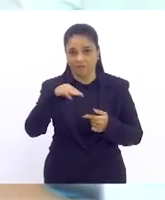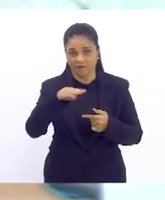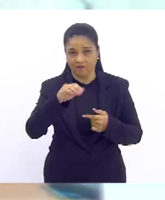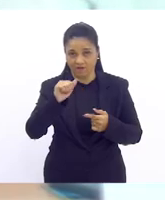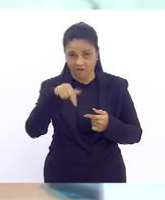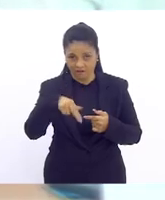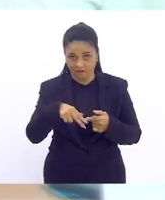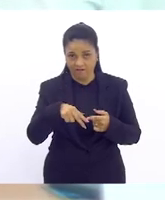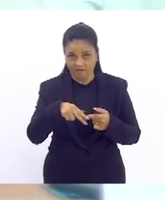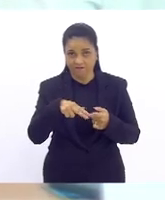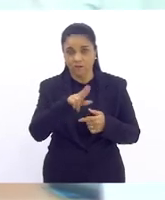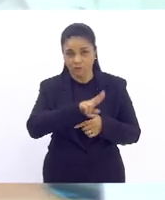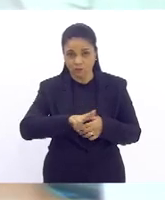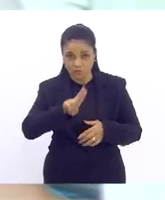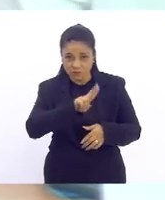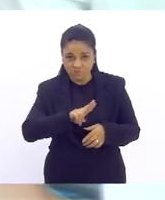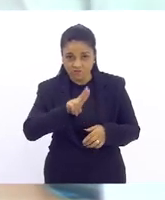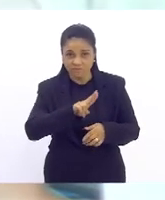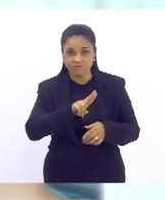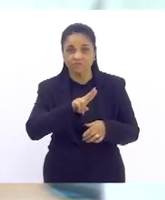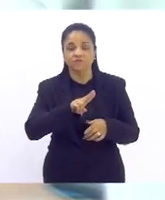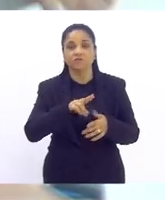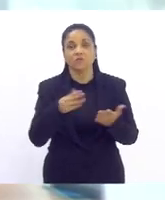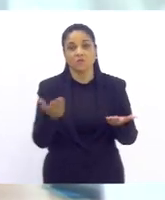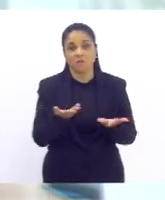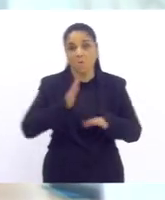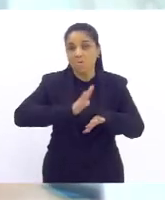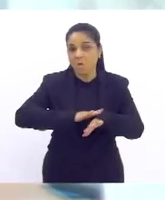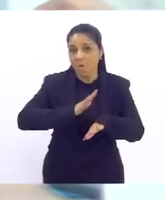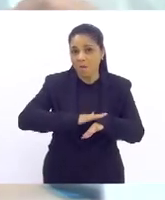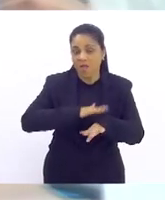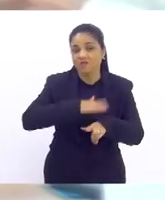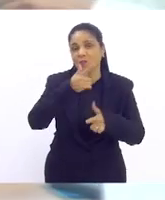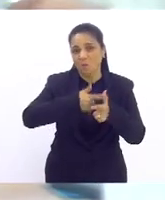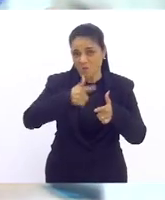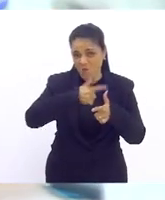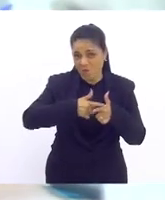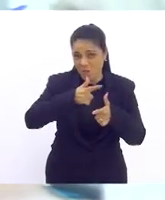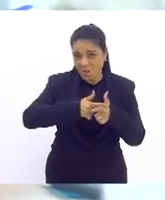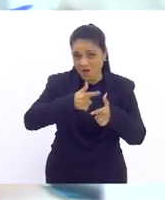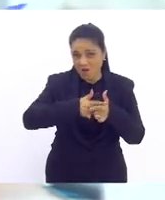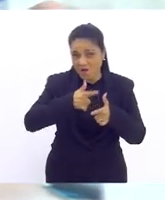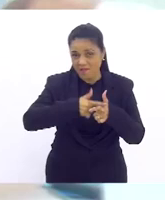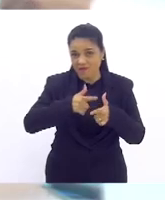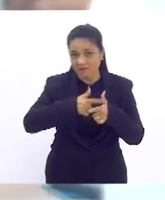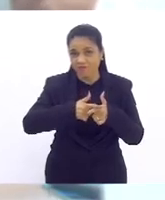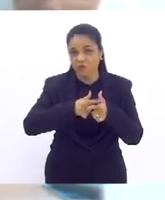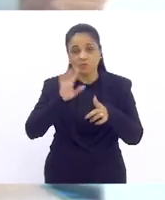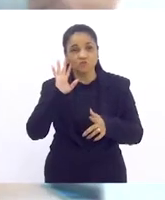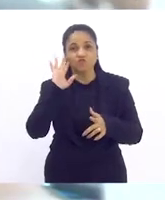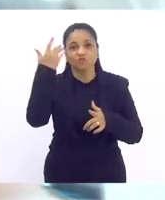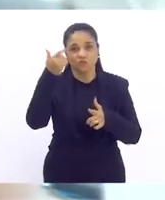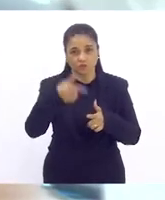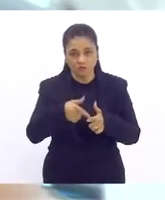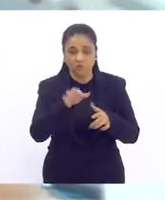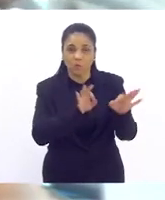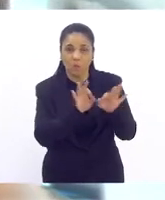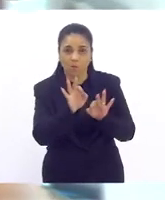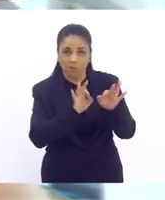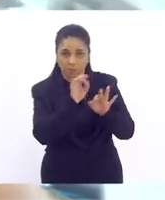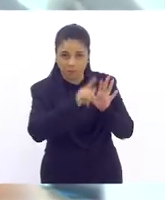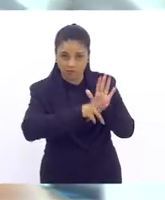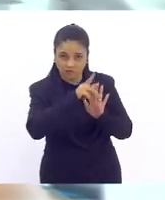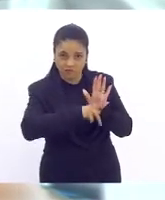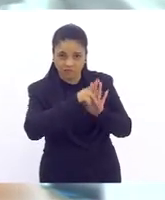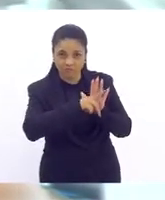Alcântara a gente tem essa utilização mas hoje a gente tá num momento de problema de problemática com com solução do projeto foi feito